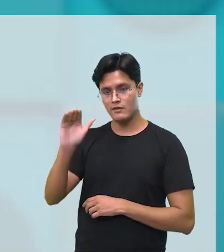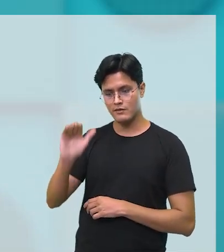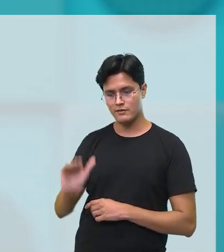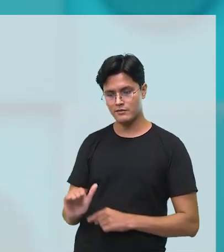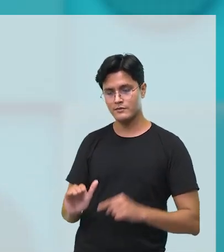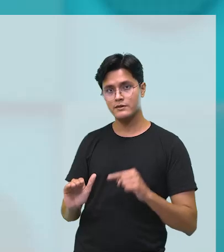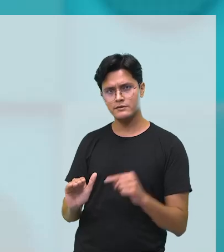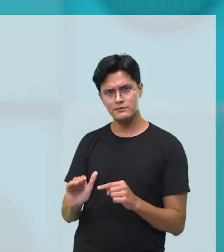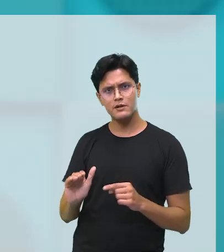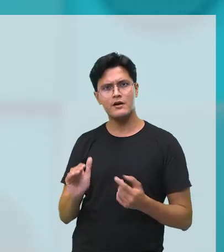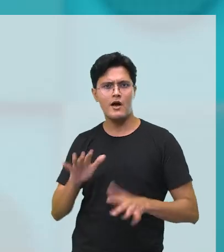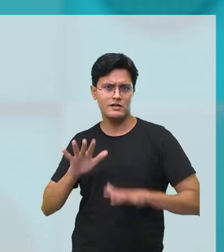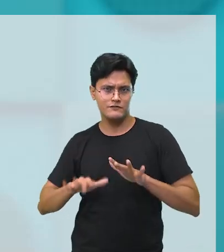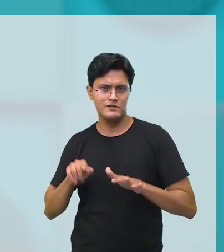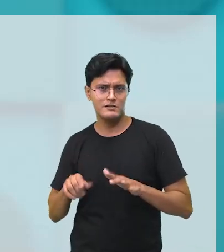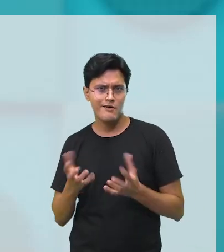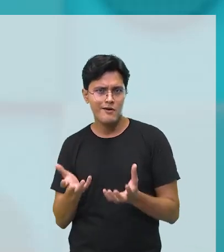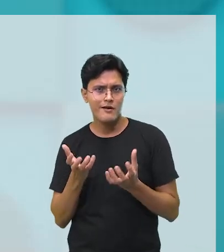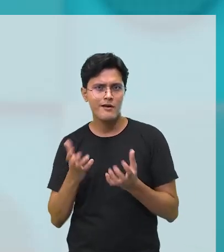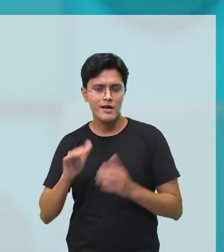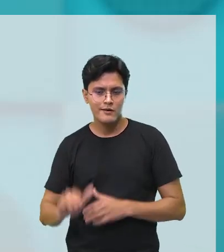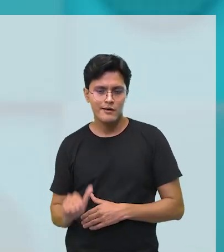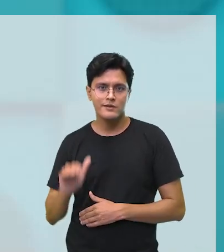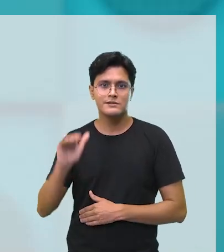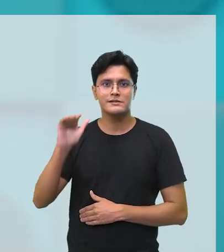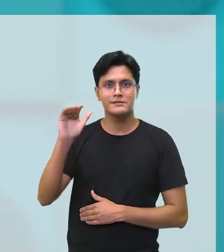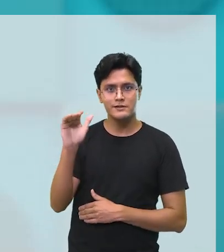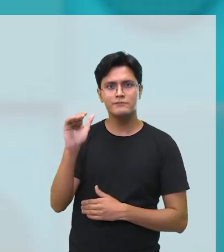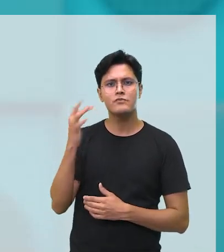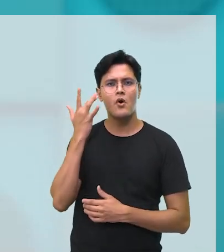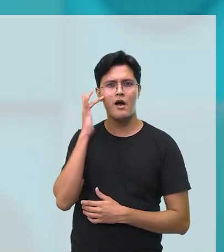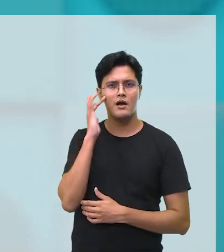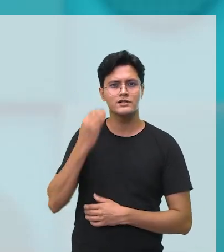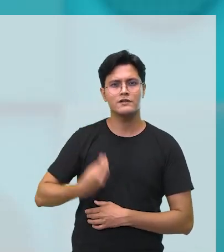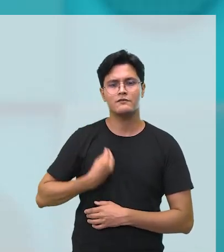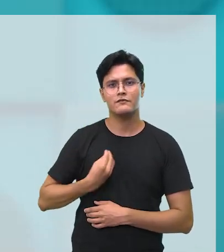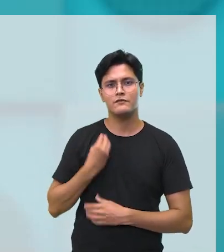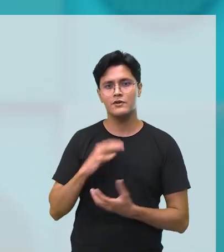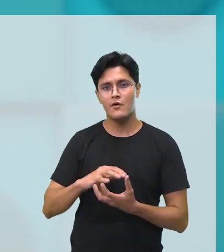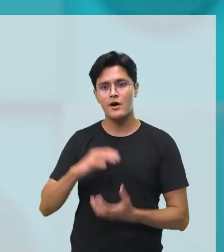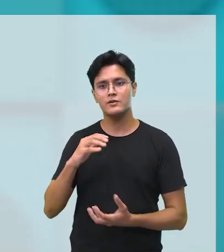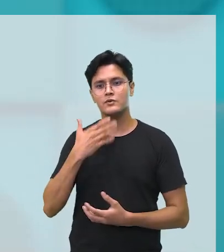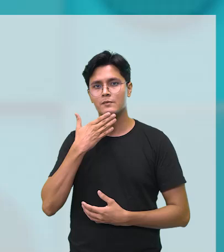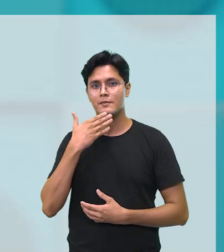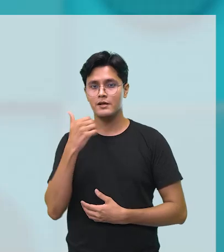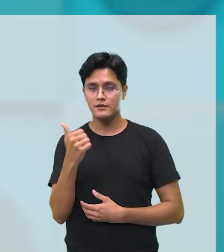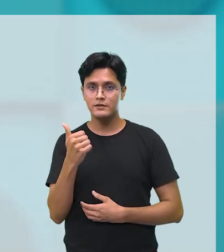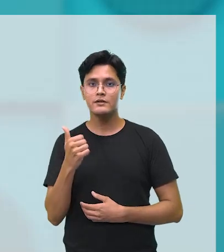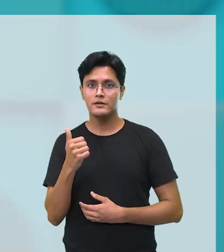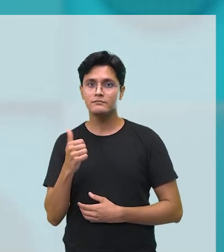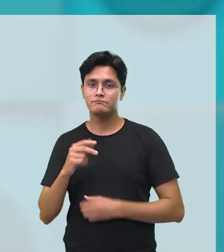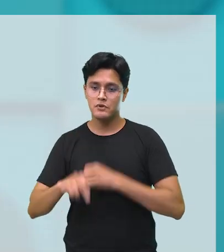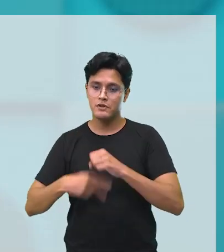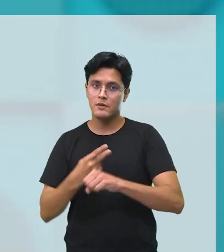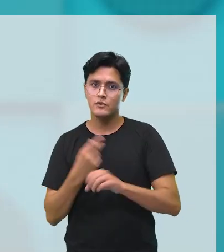logo o quê? Crescer, porque a gente acha que a vida de adulto é melhor. E aí depois ele já vem mostrando, epa, calma aí, que na vida você